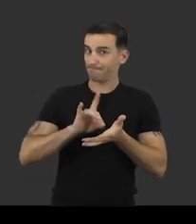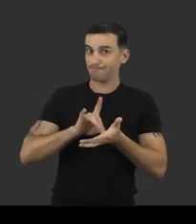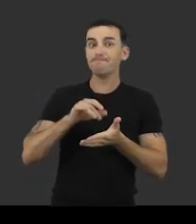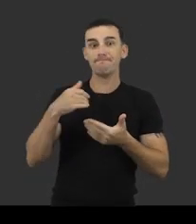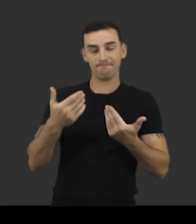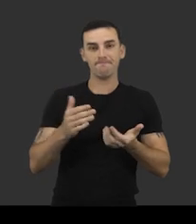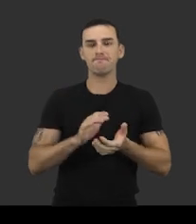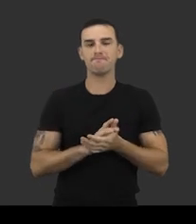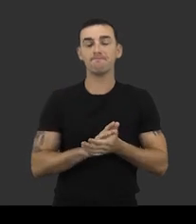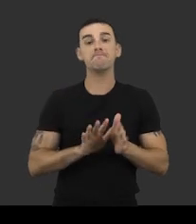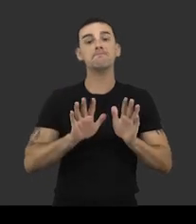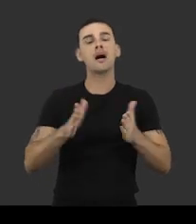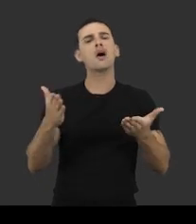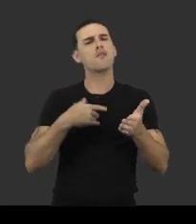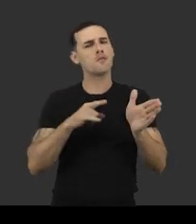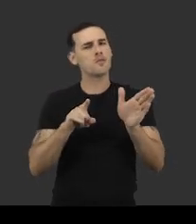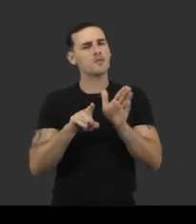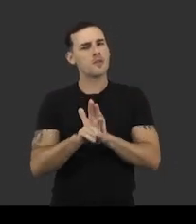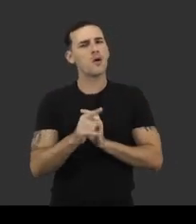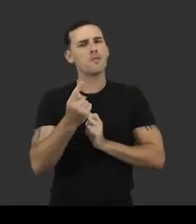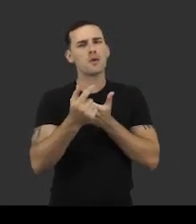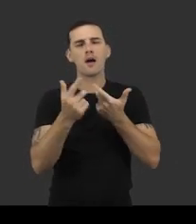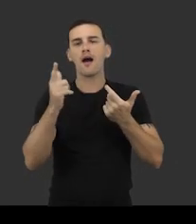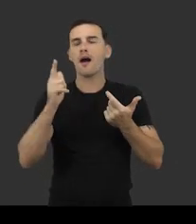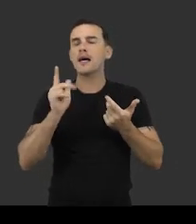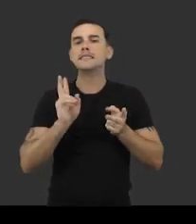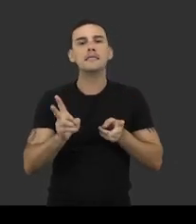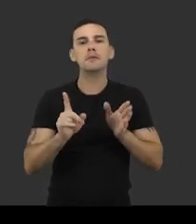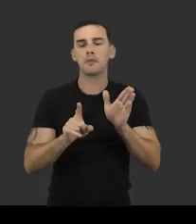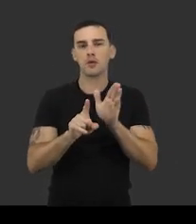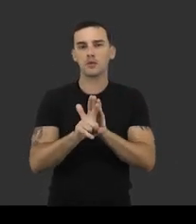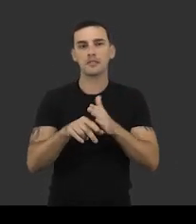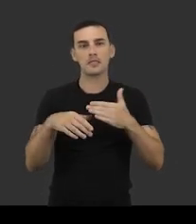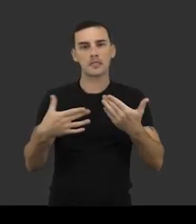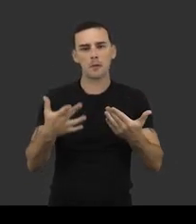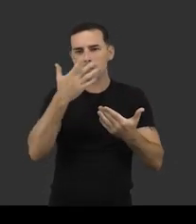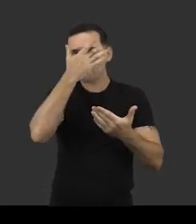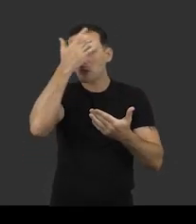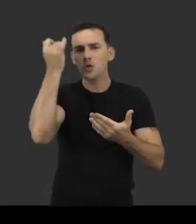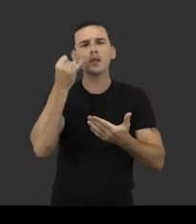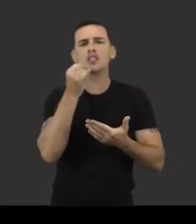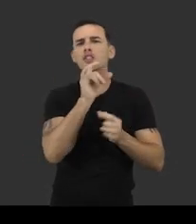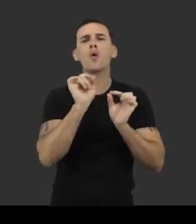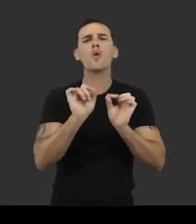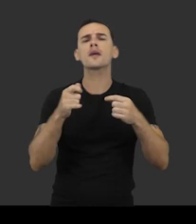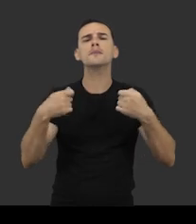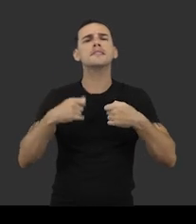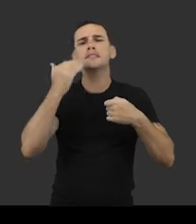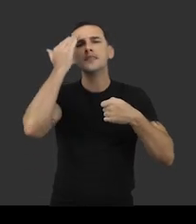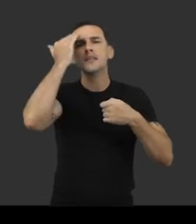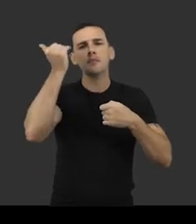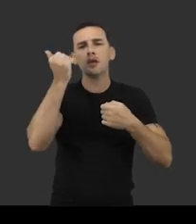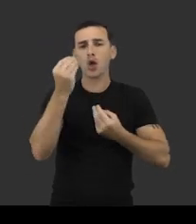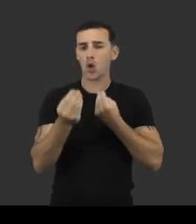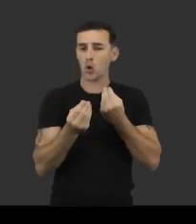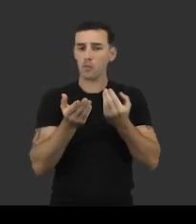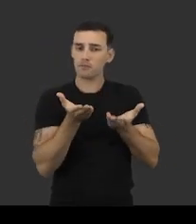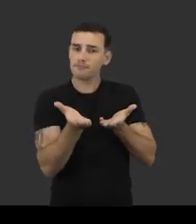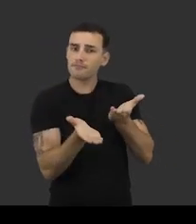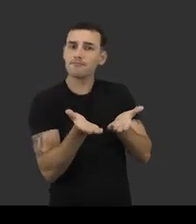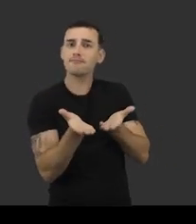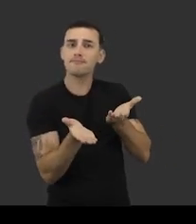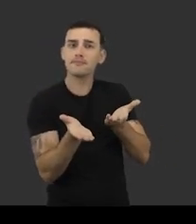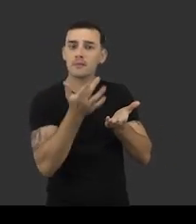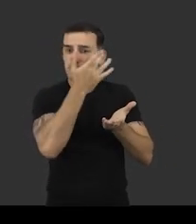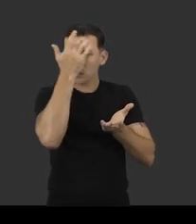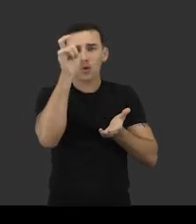com certeza. Agora a gente vai para uma pergunta que é muito feita. O que o cirurgião dentista precisa saber para atender um